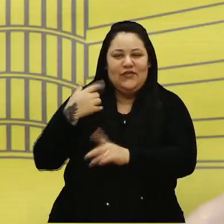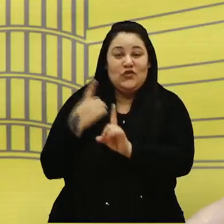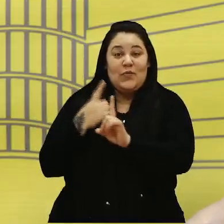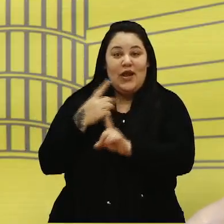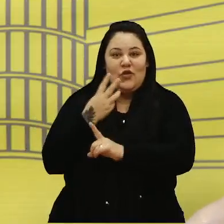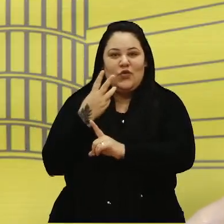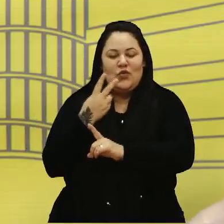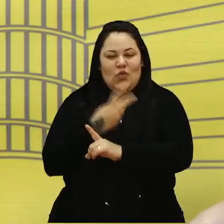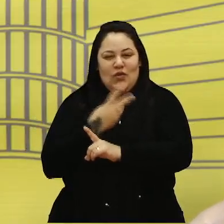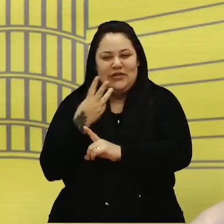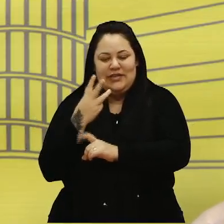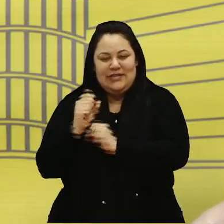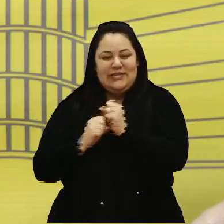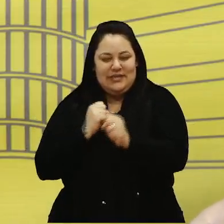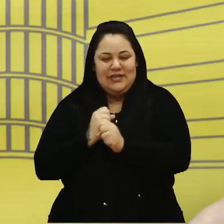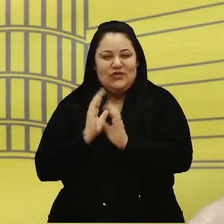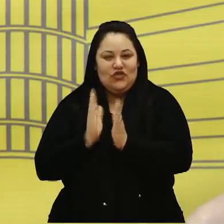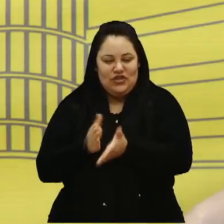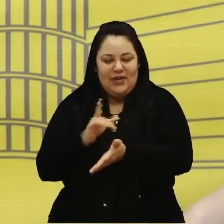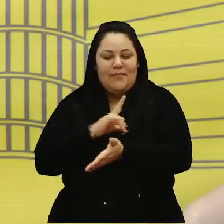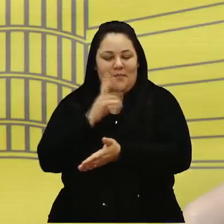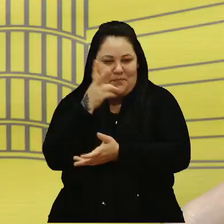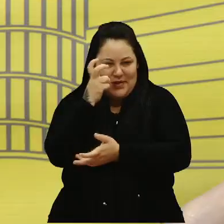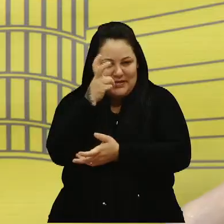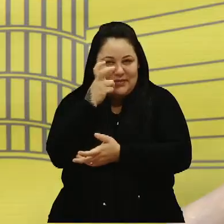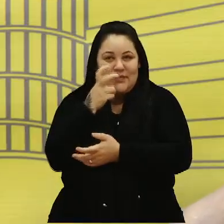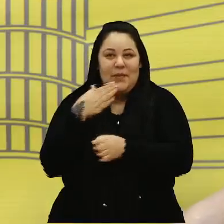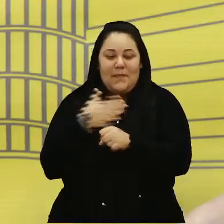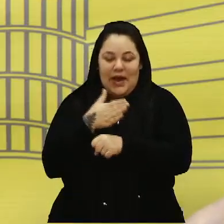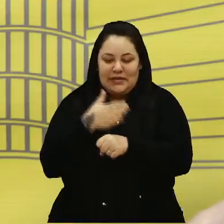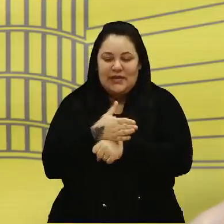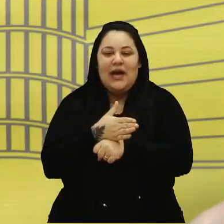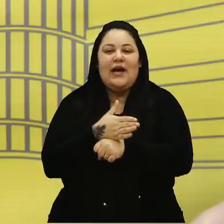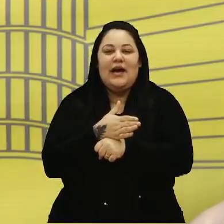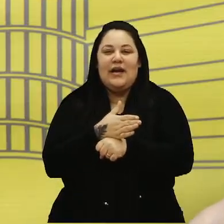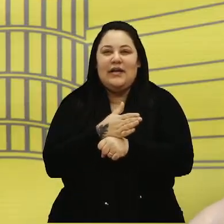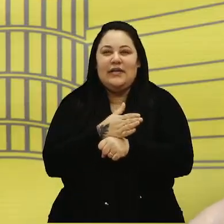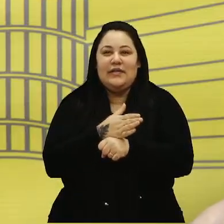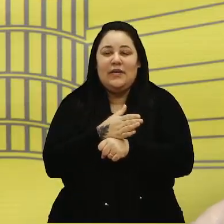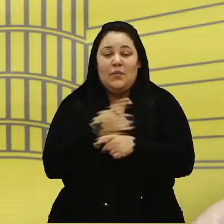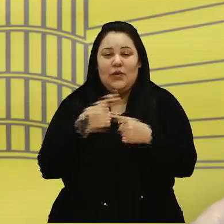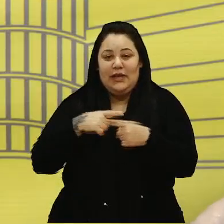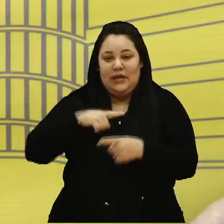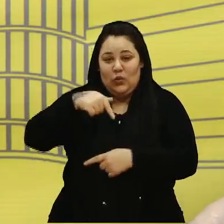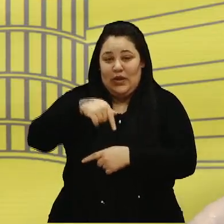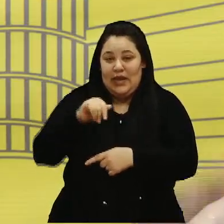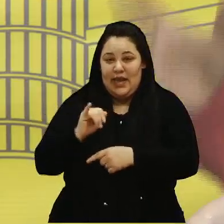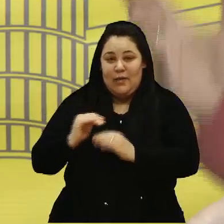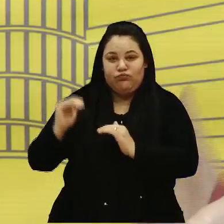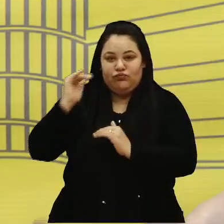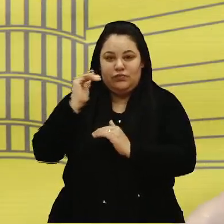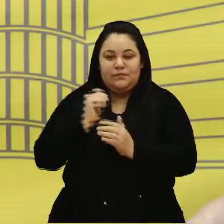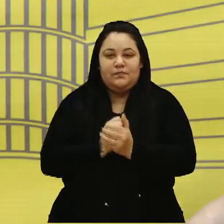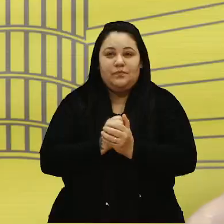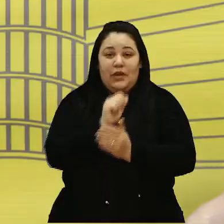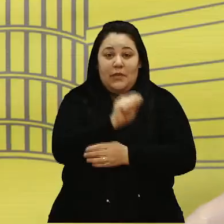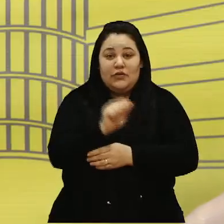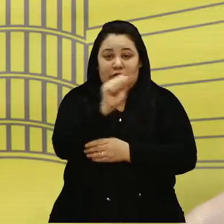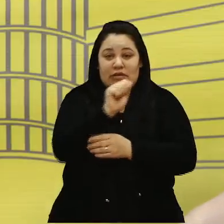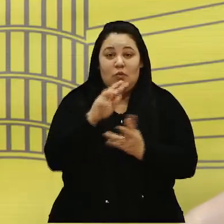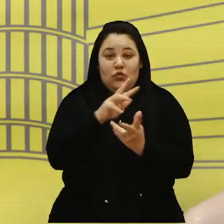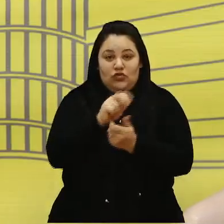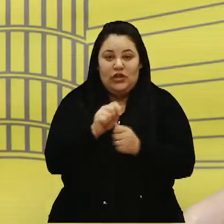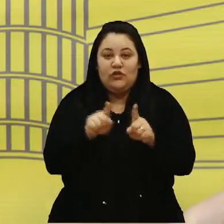Já identificado com altas habilidades de superdotação, faz parte do Mensa, né, pela questão do QI, enfim. O Mensa que é uma associação mundial,